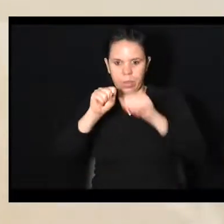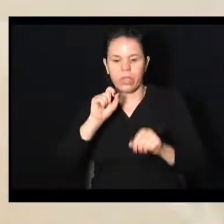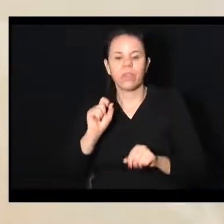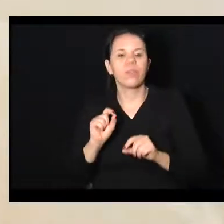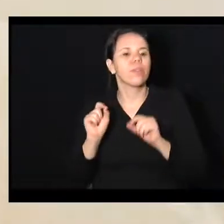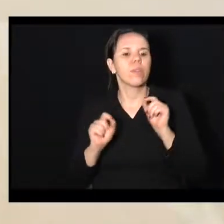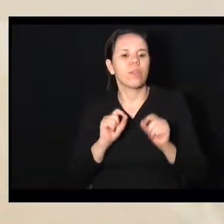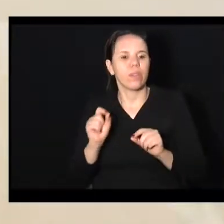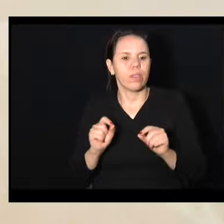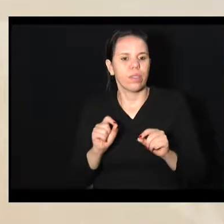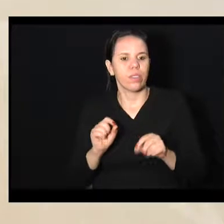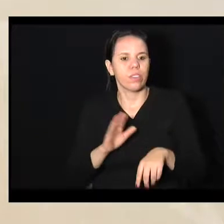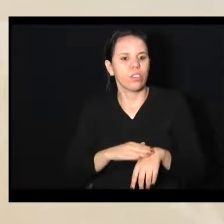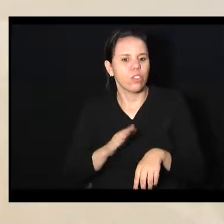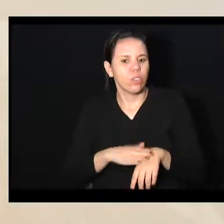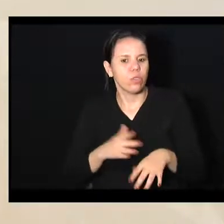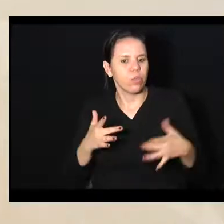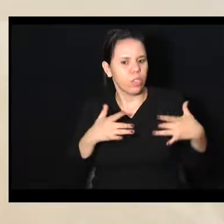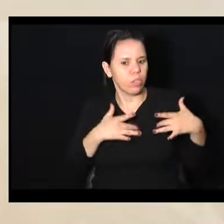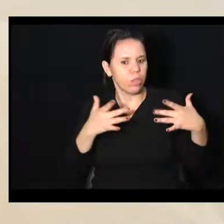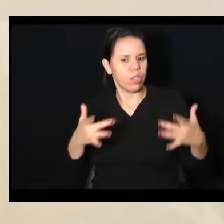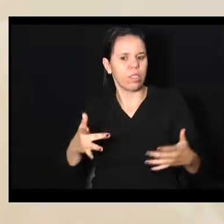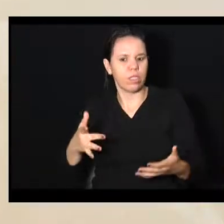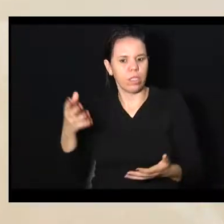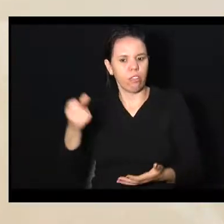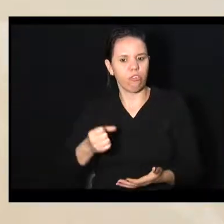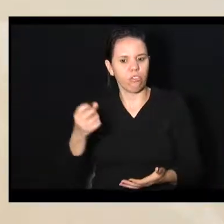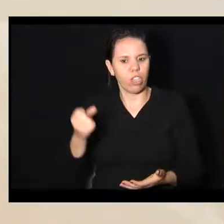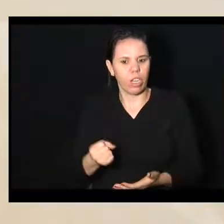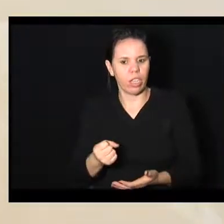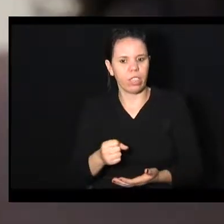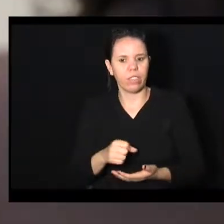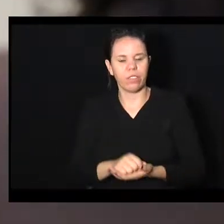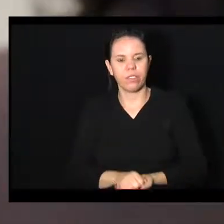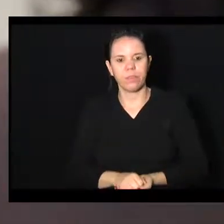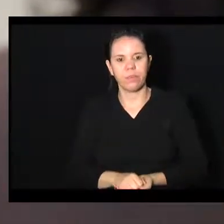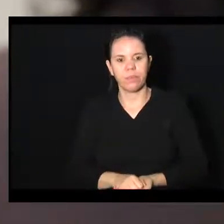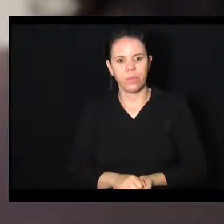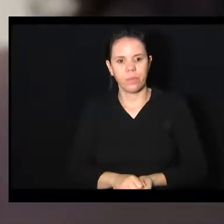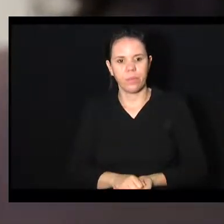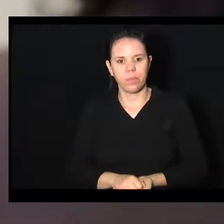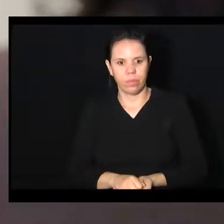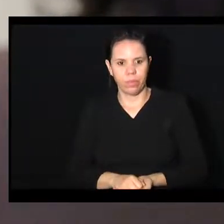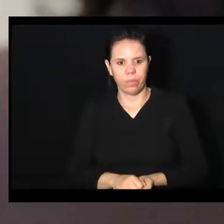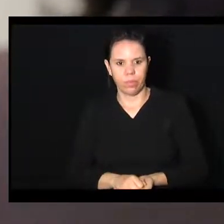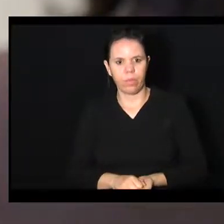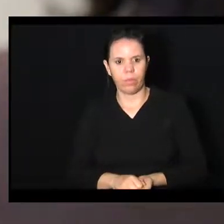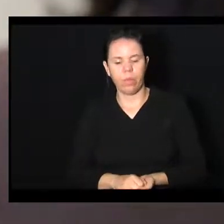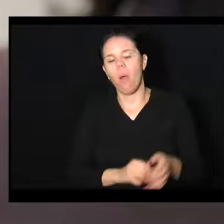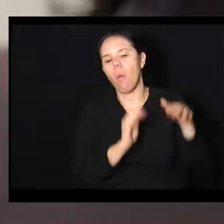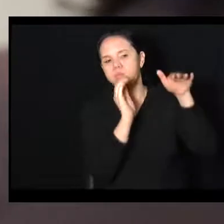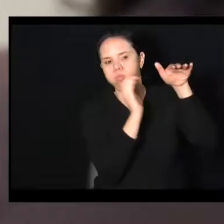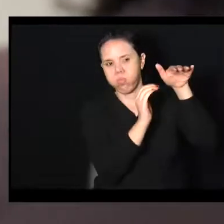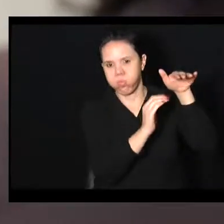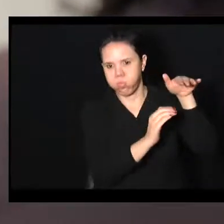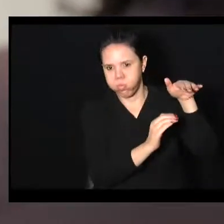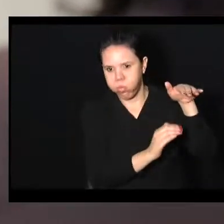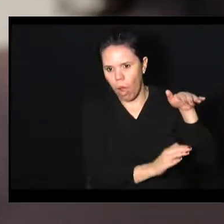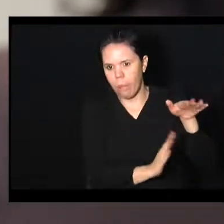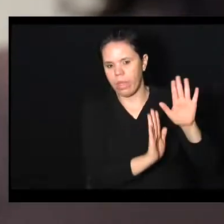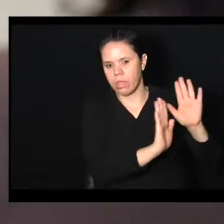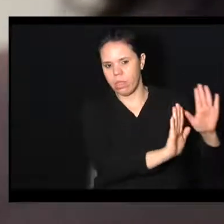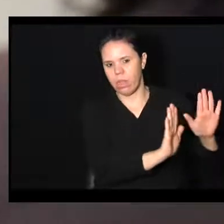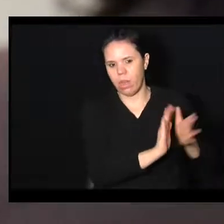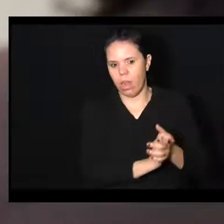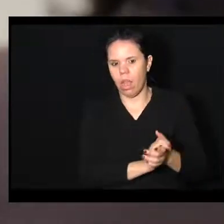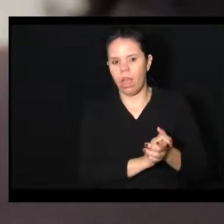mais sobre a doação de leite e o aleitamento materno. O banco de leite, ele faz o atendimento